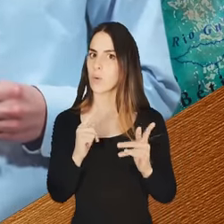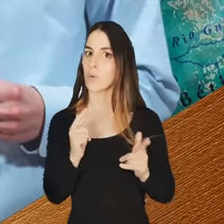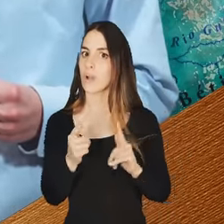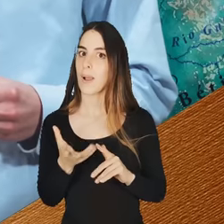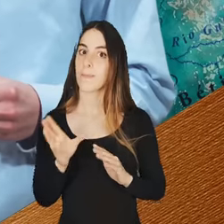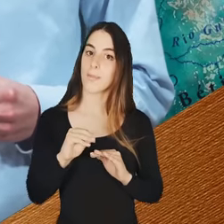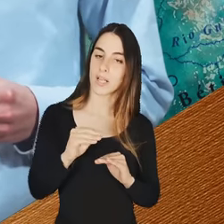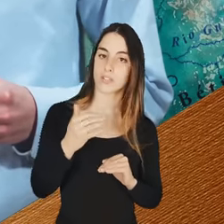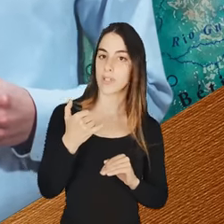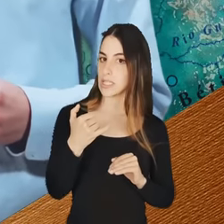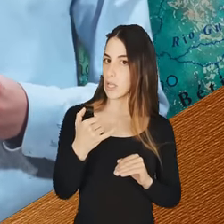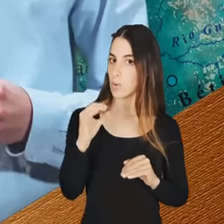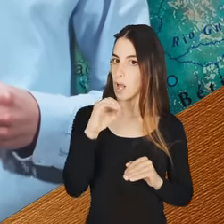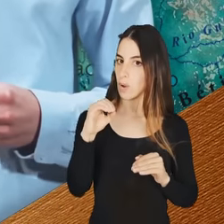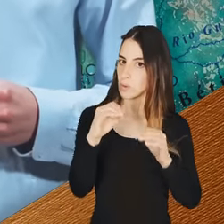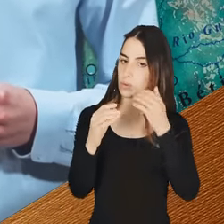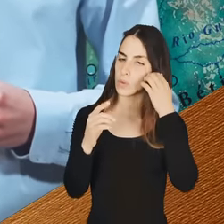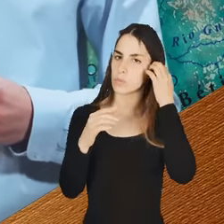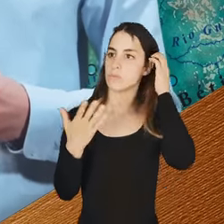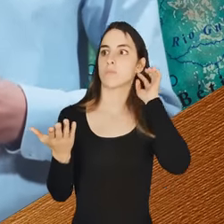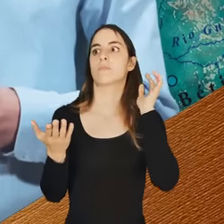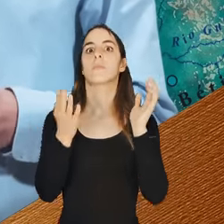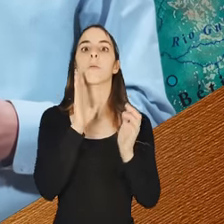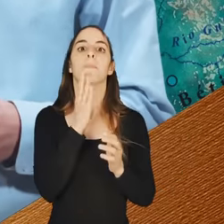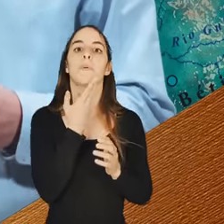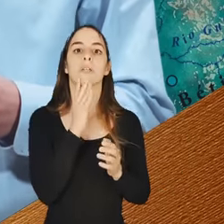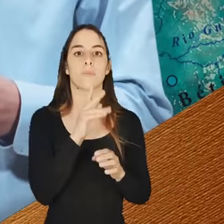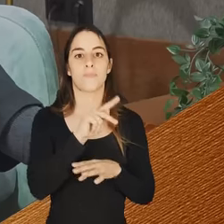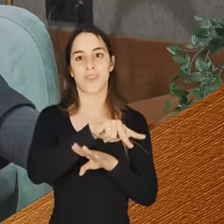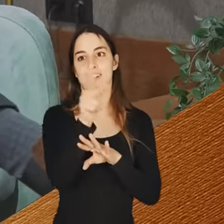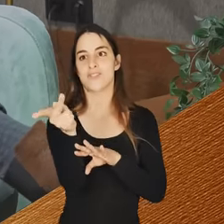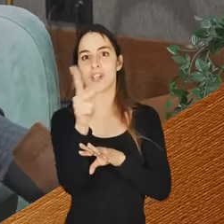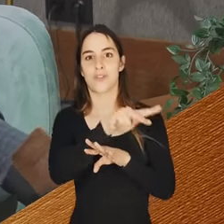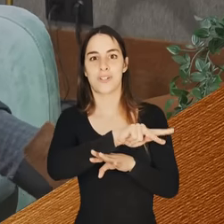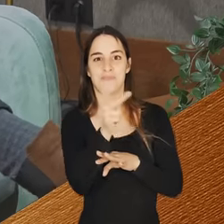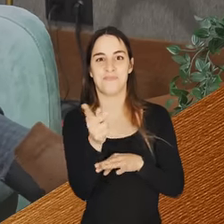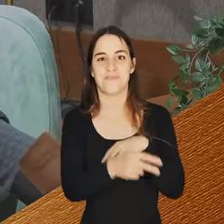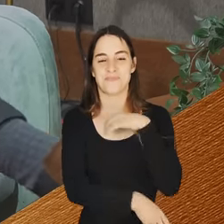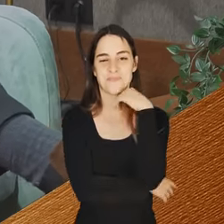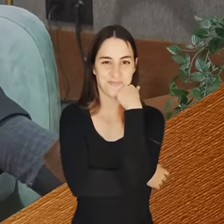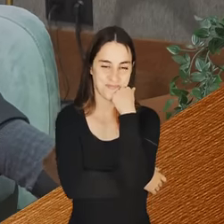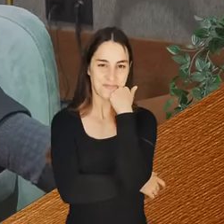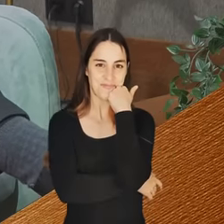25 graus? Ui, isso depende do transferidor que usar, não é?